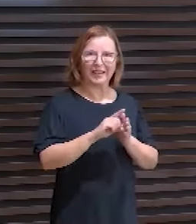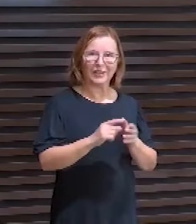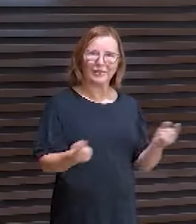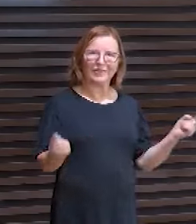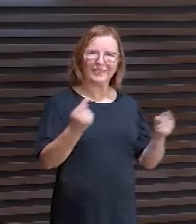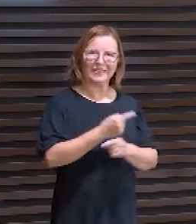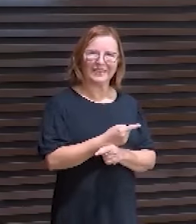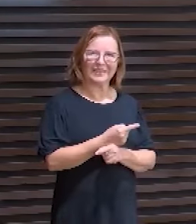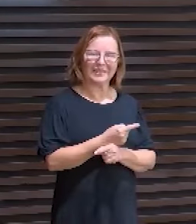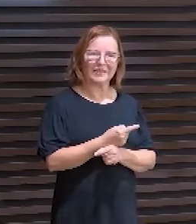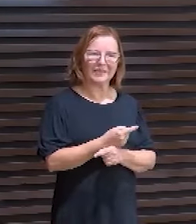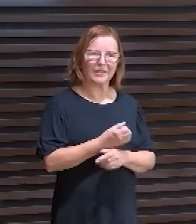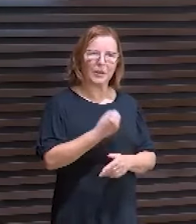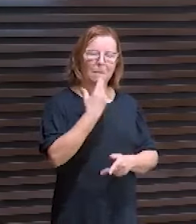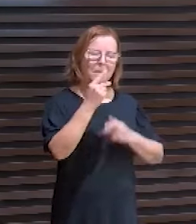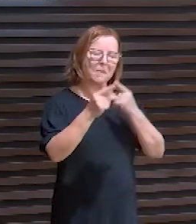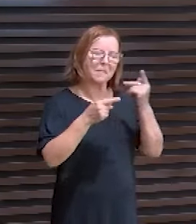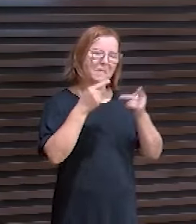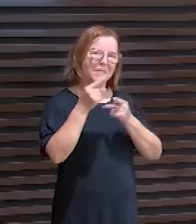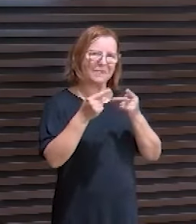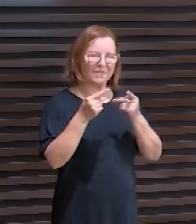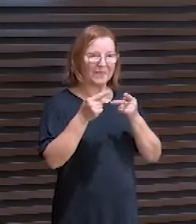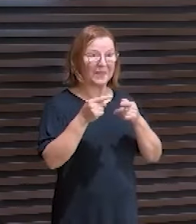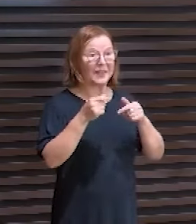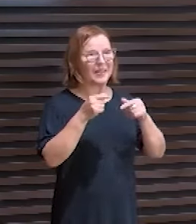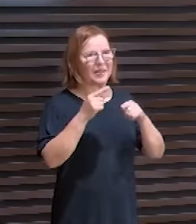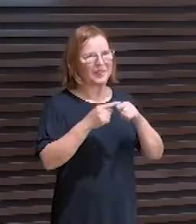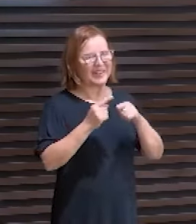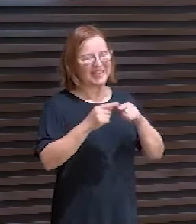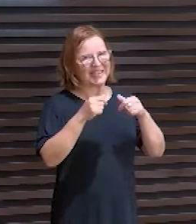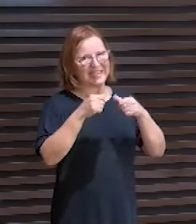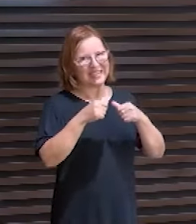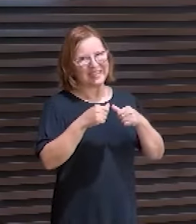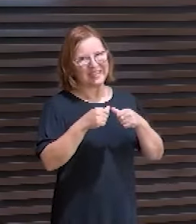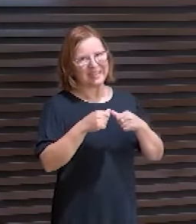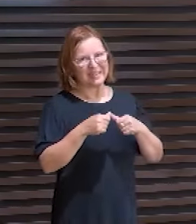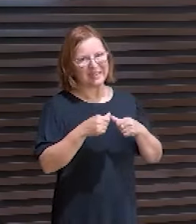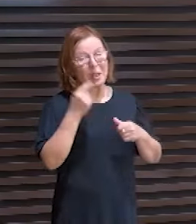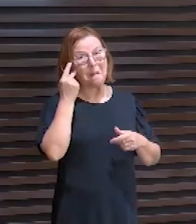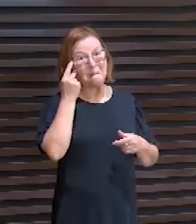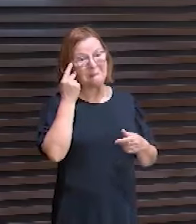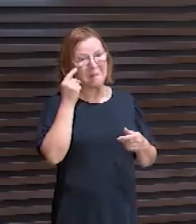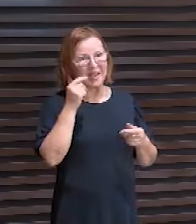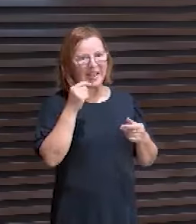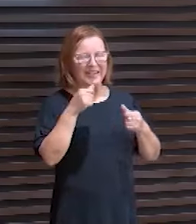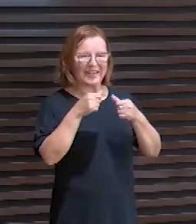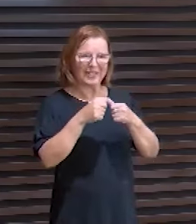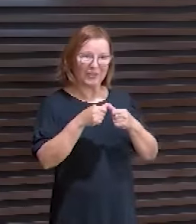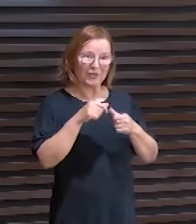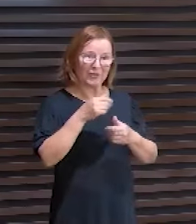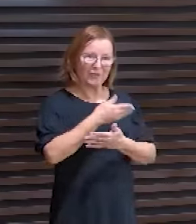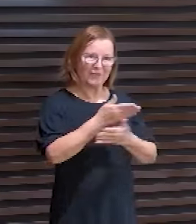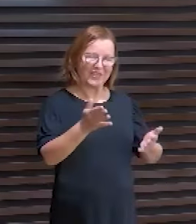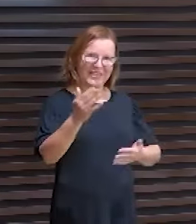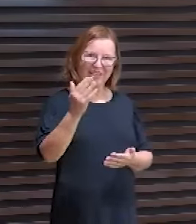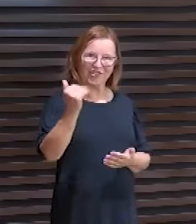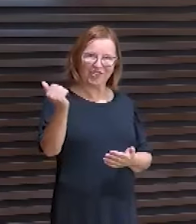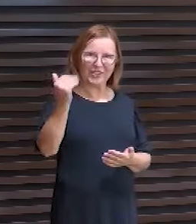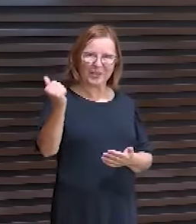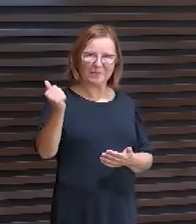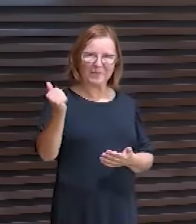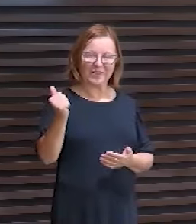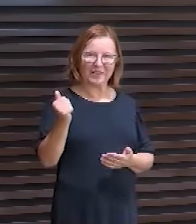contrário bem dizendo pois isto mes Pois para isto mesmo fostes chamados a